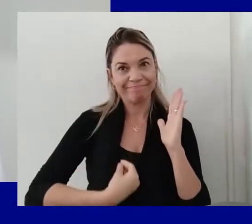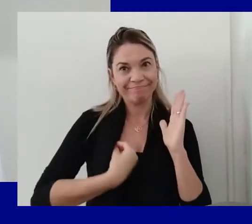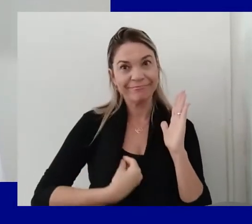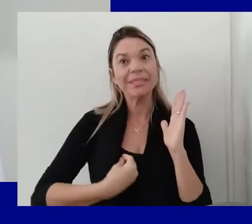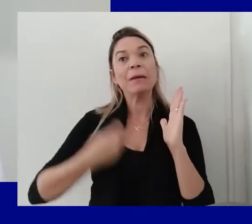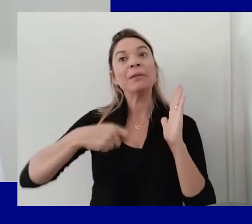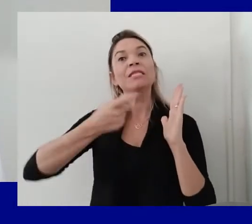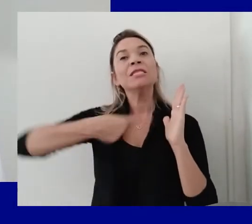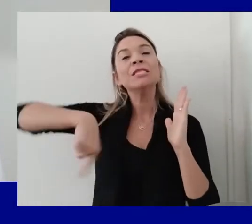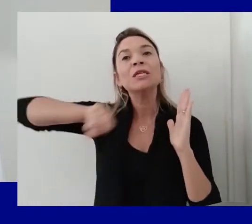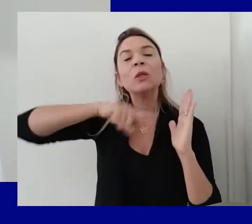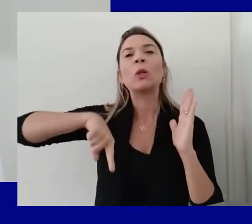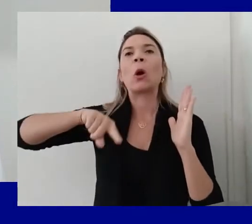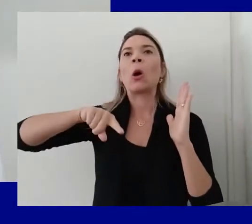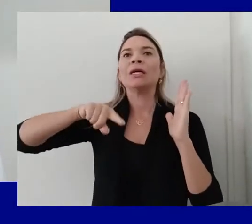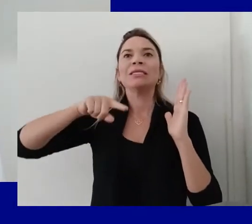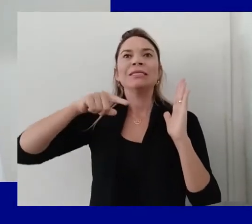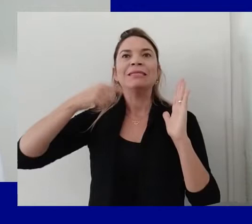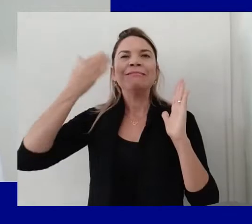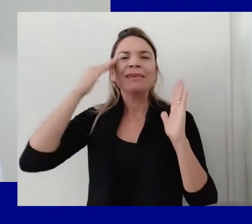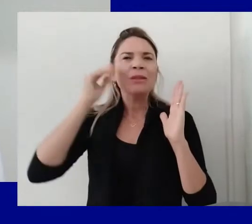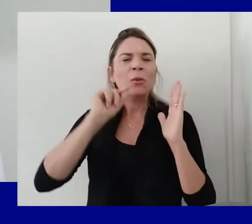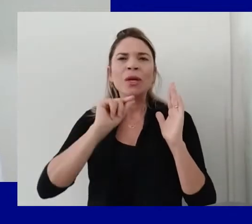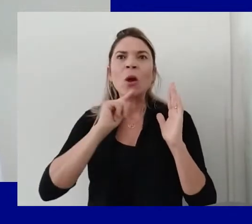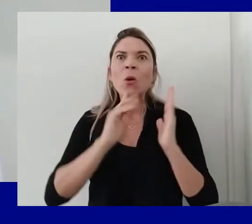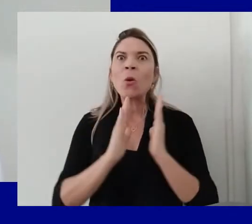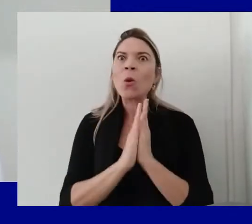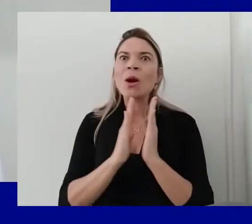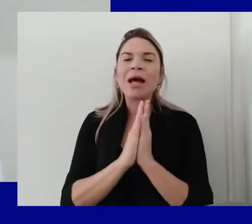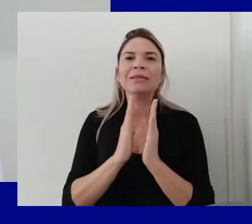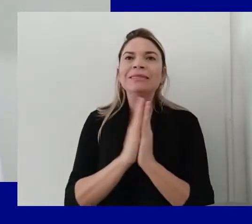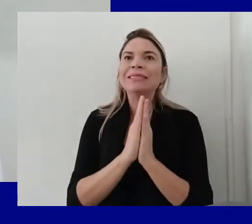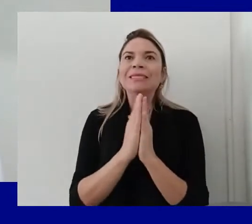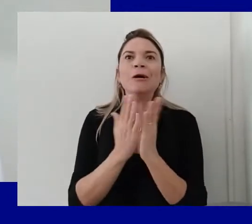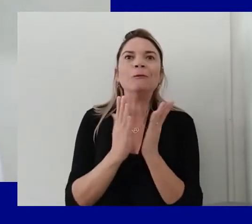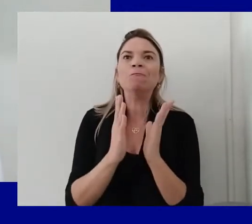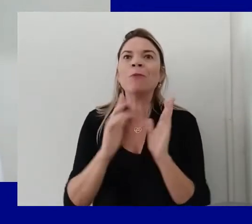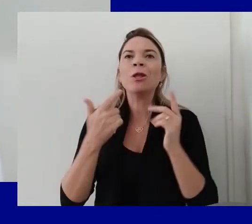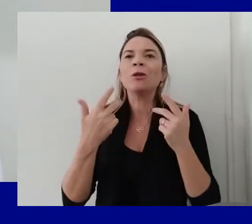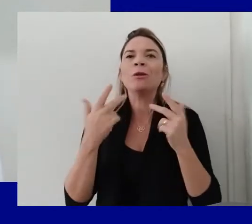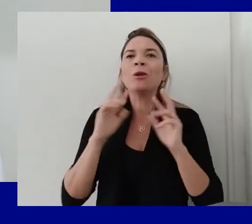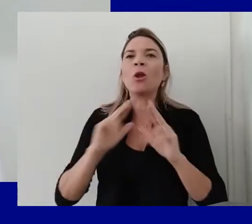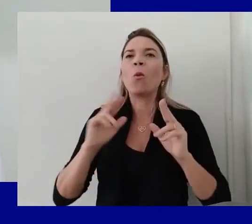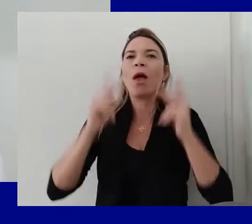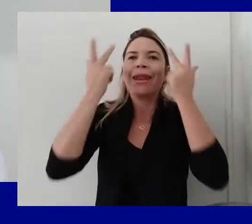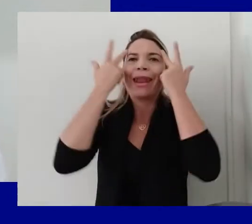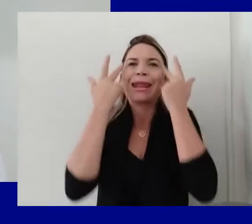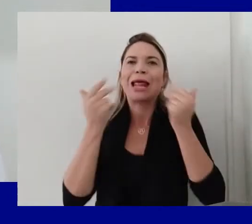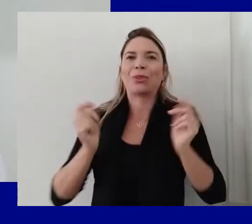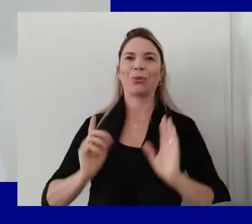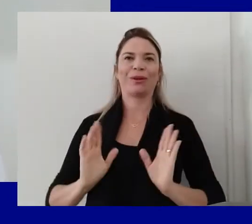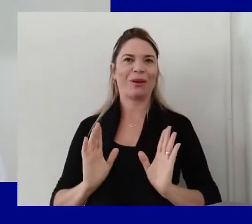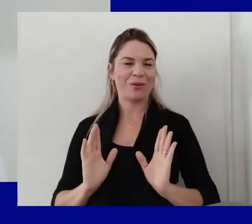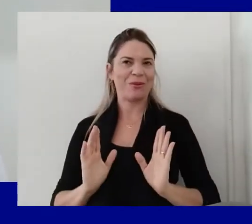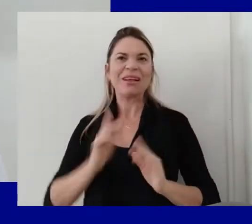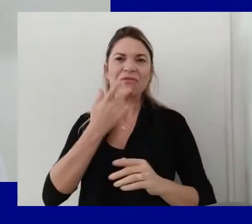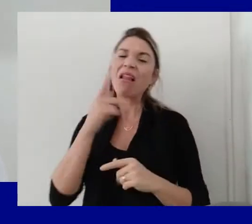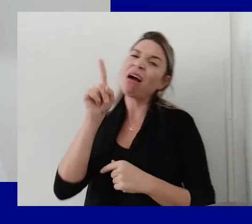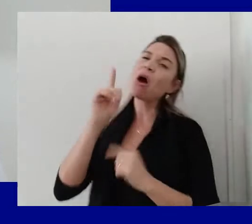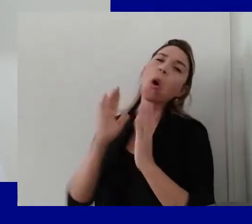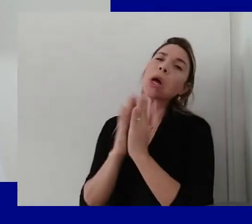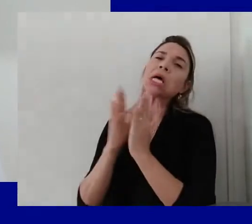a dimensão do mistério. É simples dizer, é uma comunicação pessoal com Deus. Mas este Deus é o